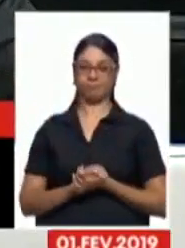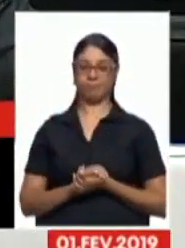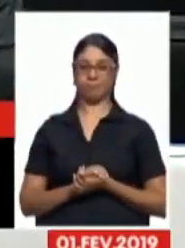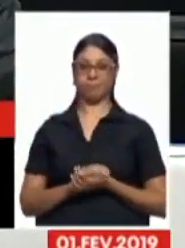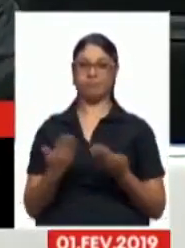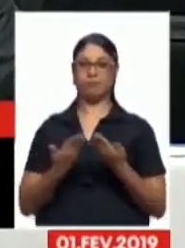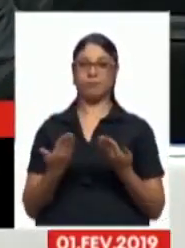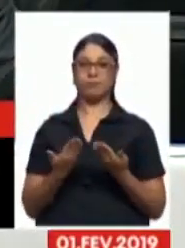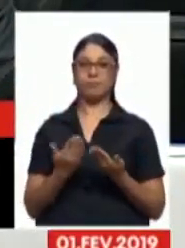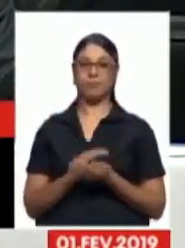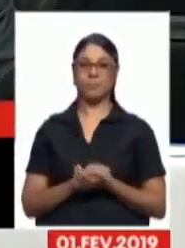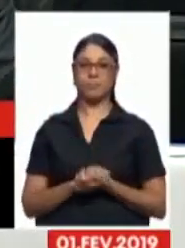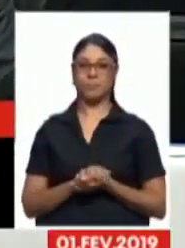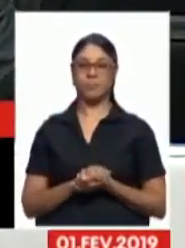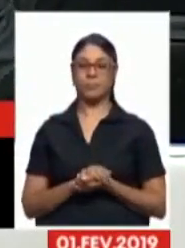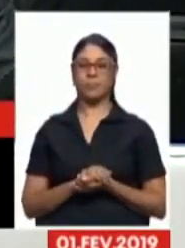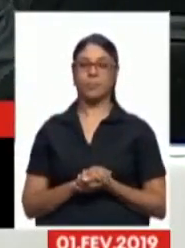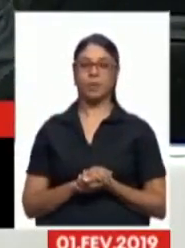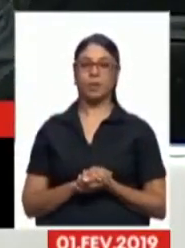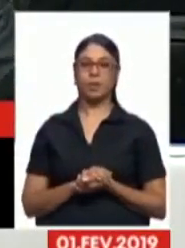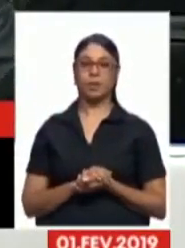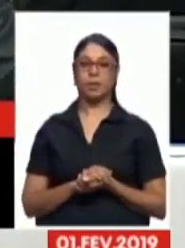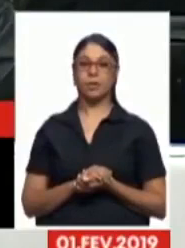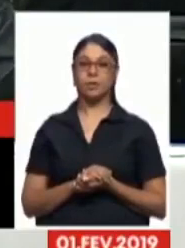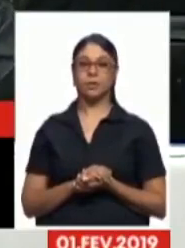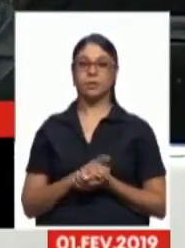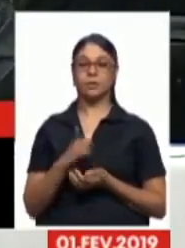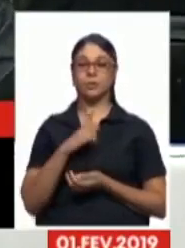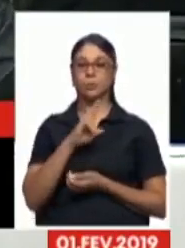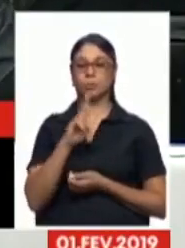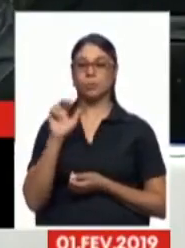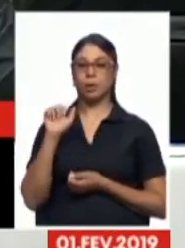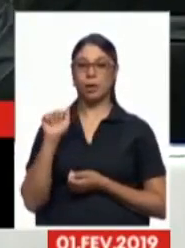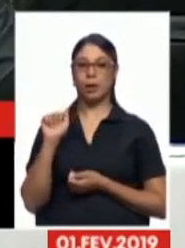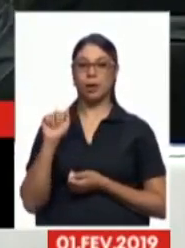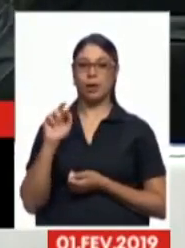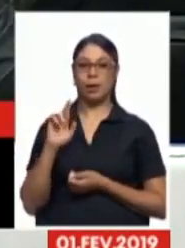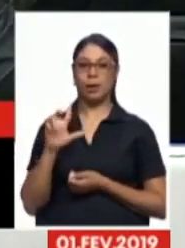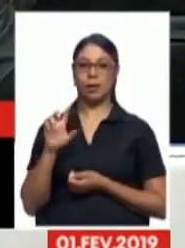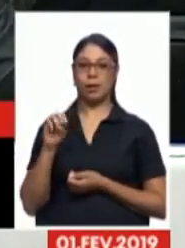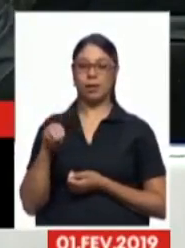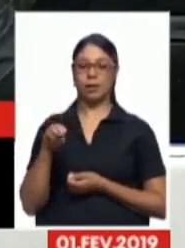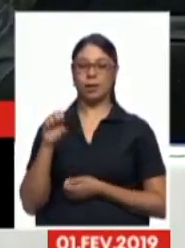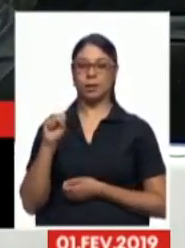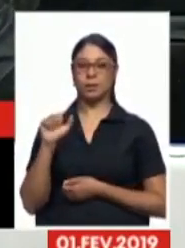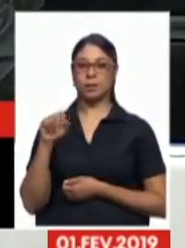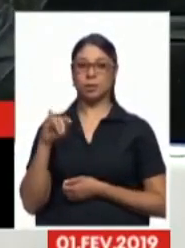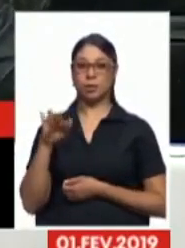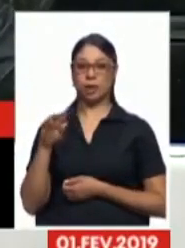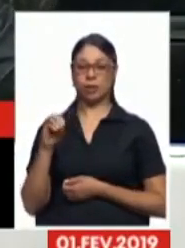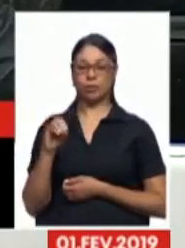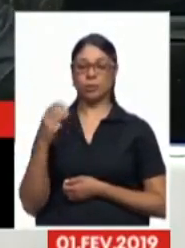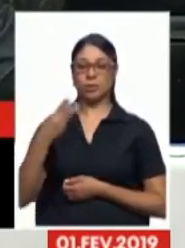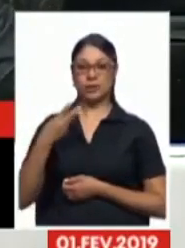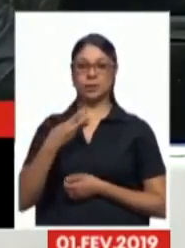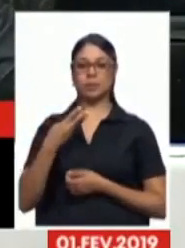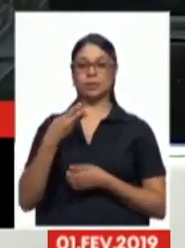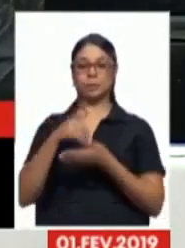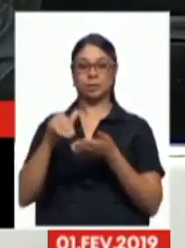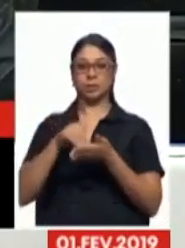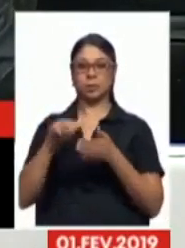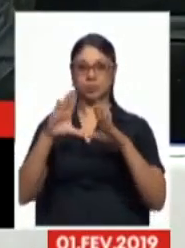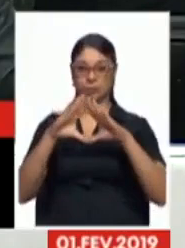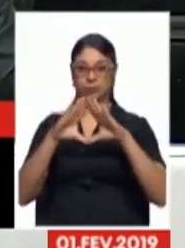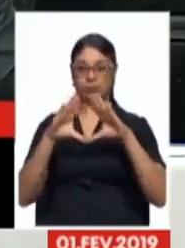do Arlen. A presidência vai submeter o nome do deputado Arlen Santiago, candidato ao cargo de terceiro secretário da Assembleia